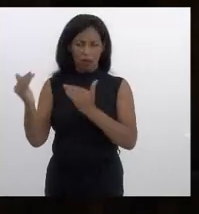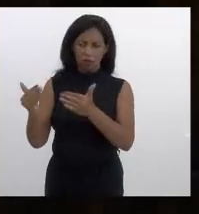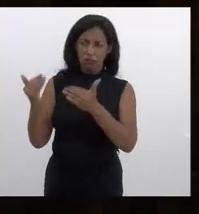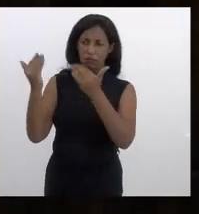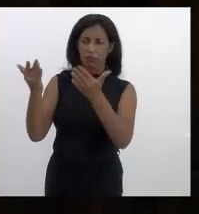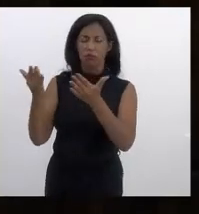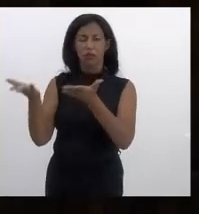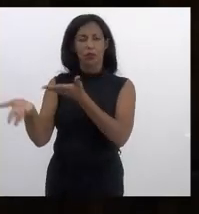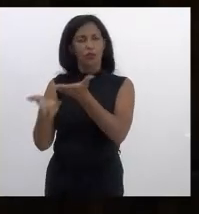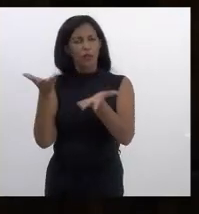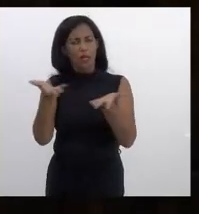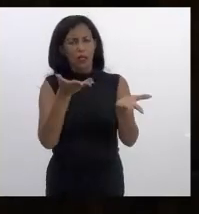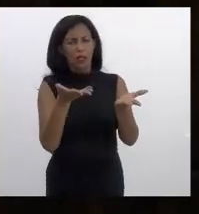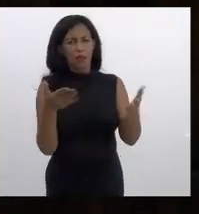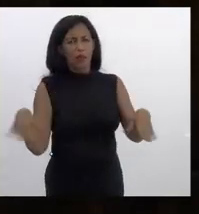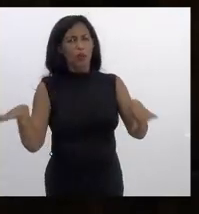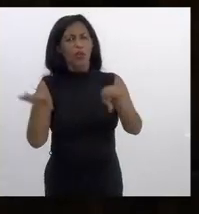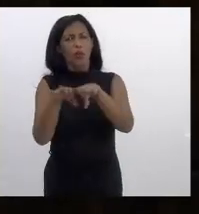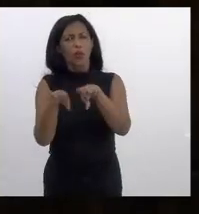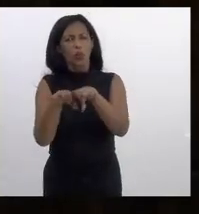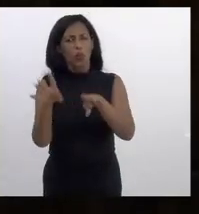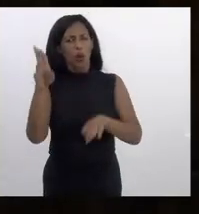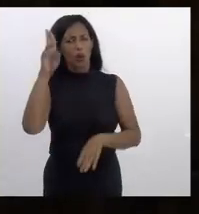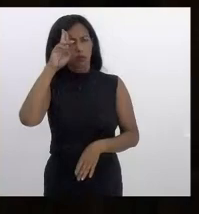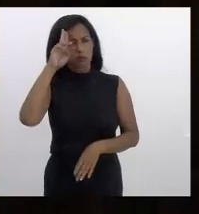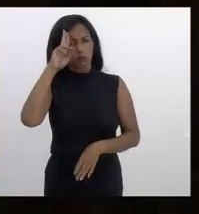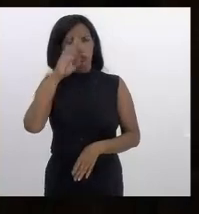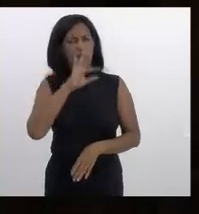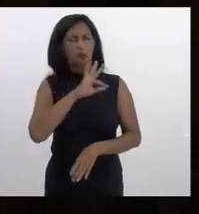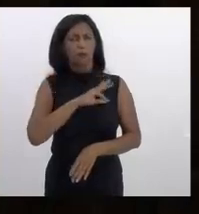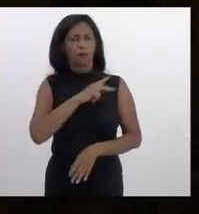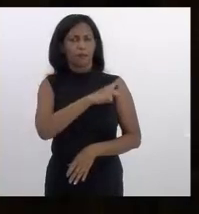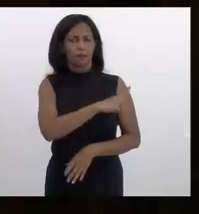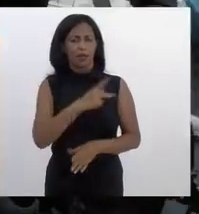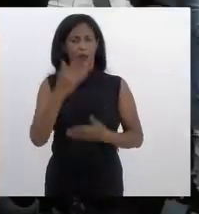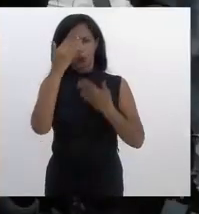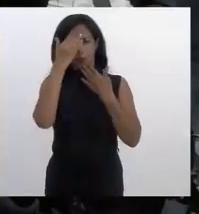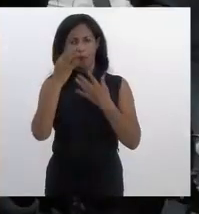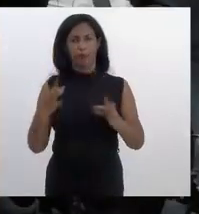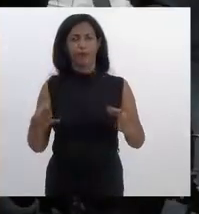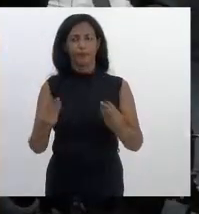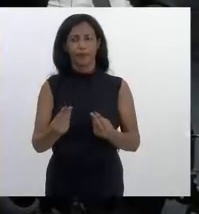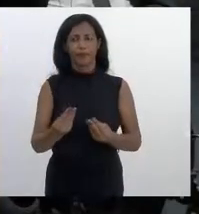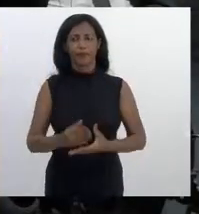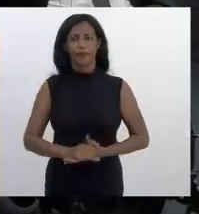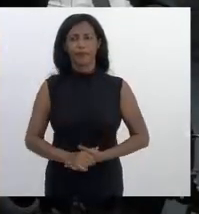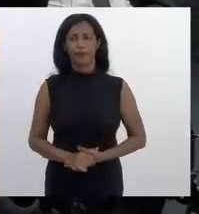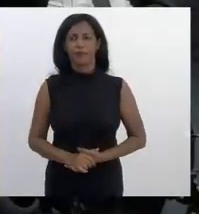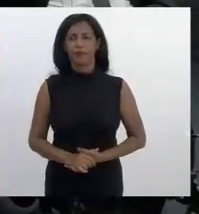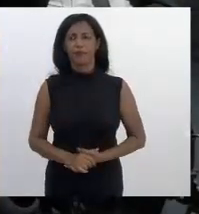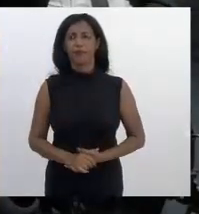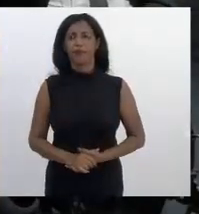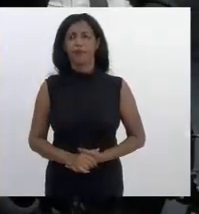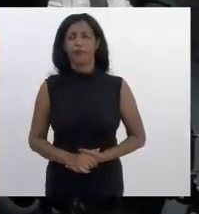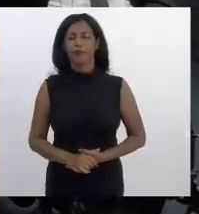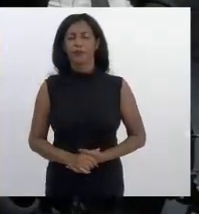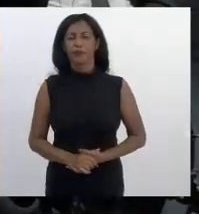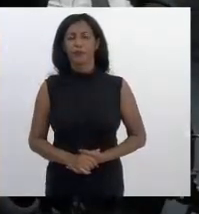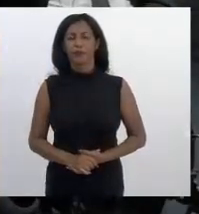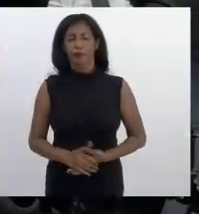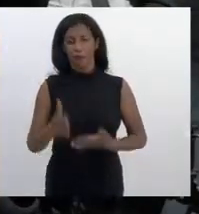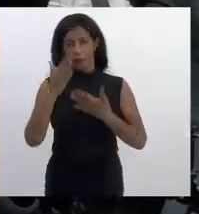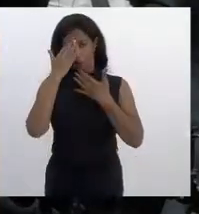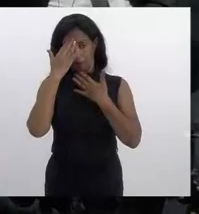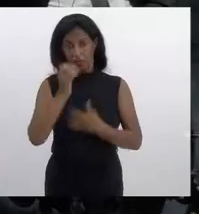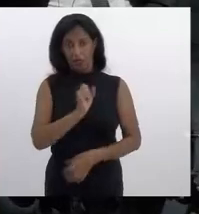que dêem o devido tratamento a categoria militar Muito obrigado tudo obrigado Sargento